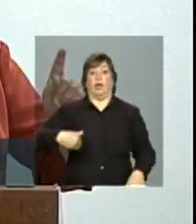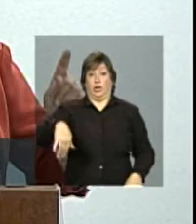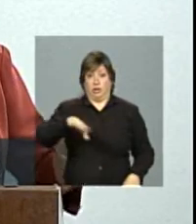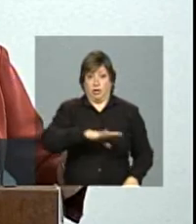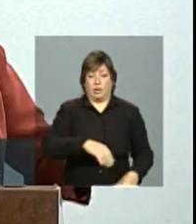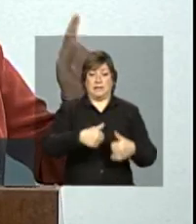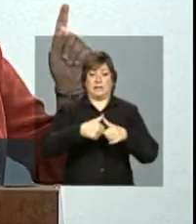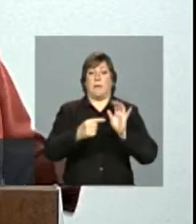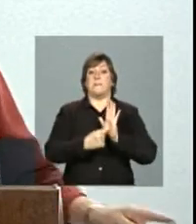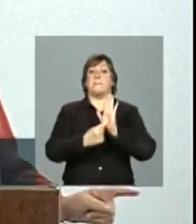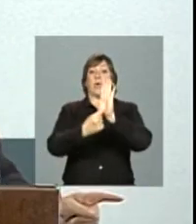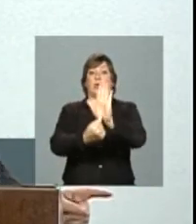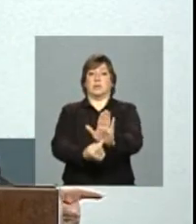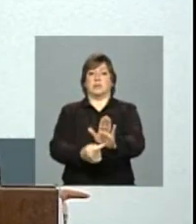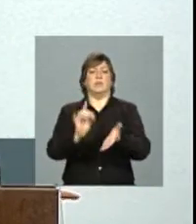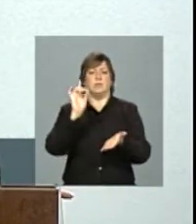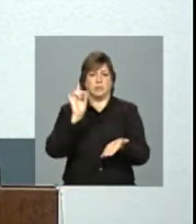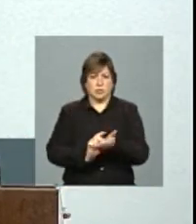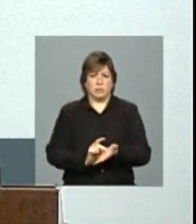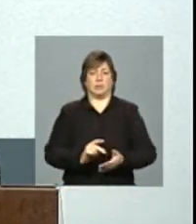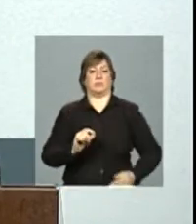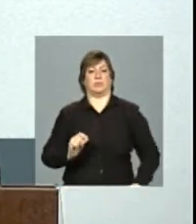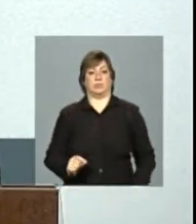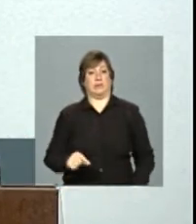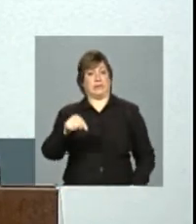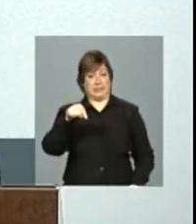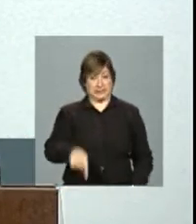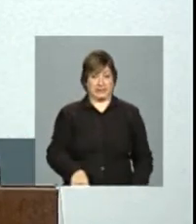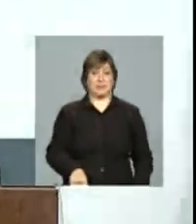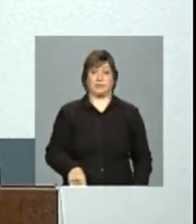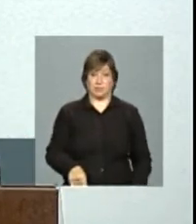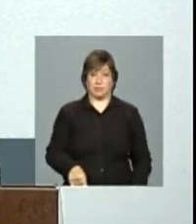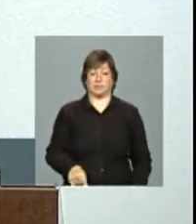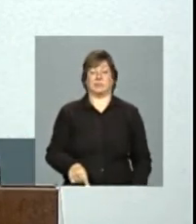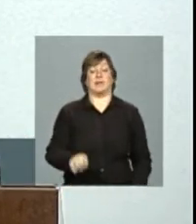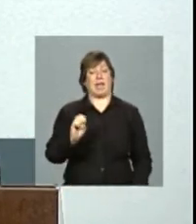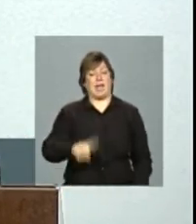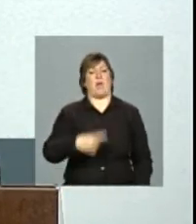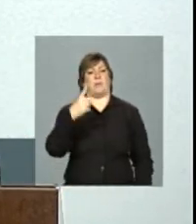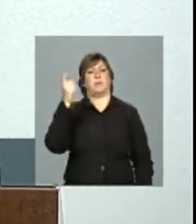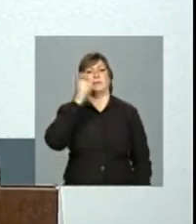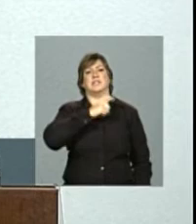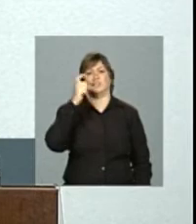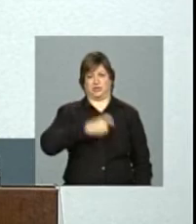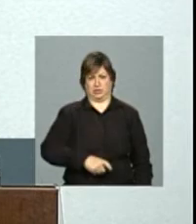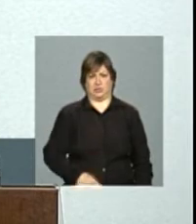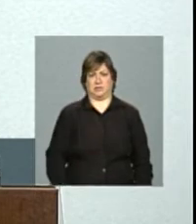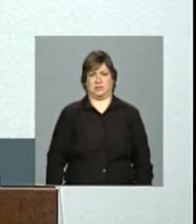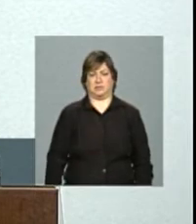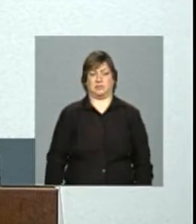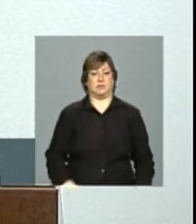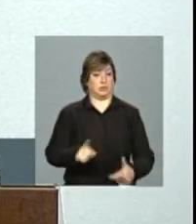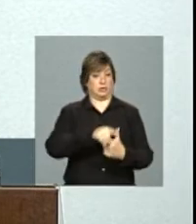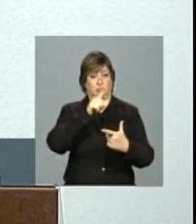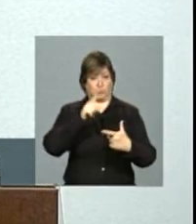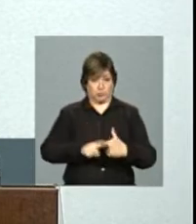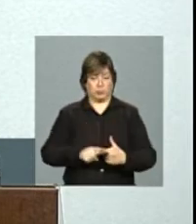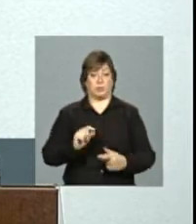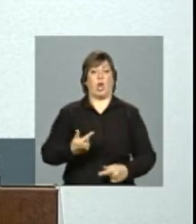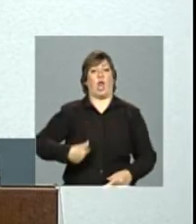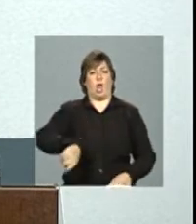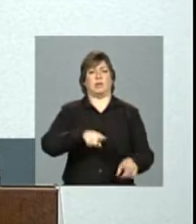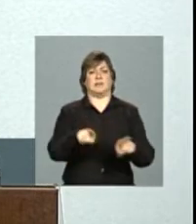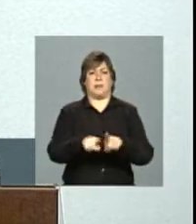mostrando na prática que isso é uma mentira segundo Nós também